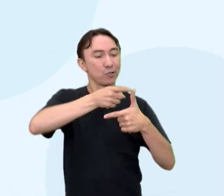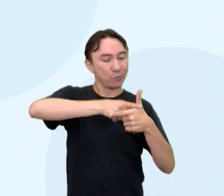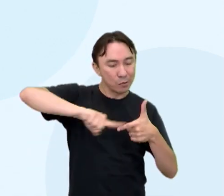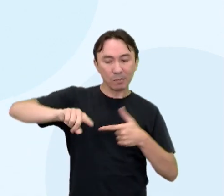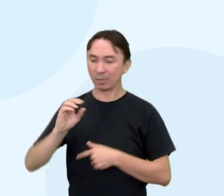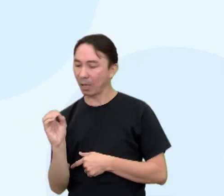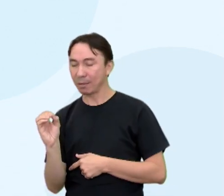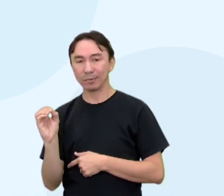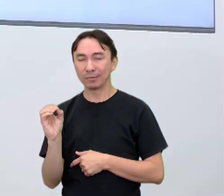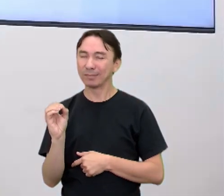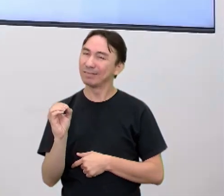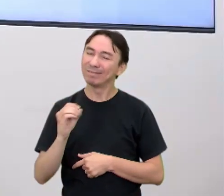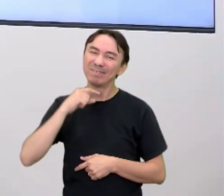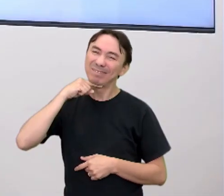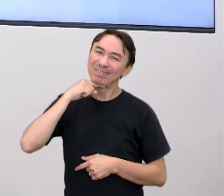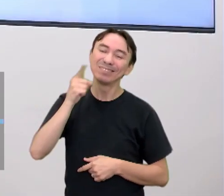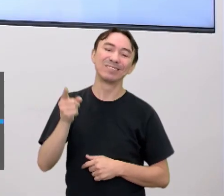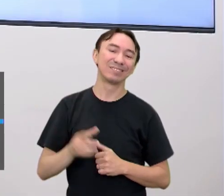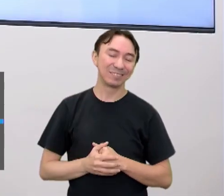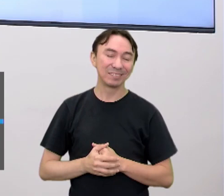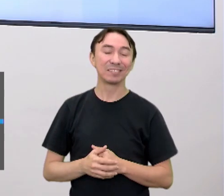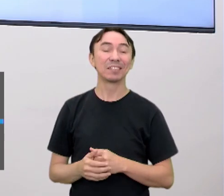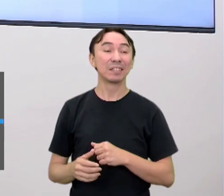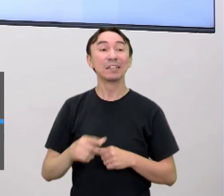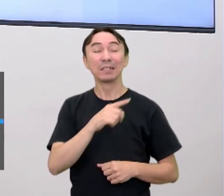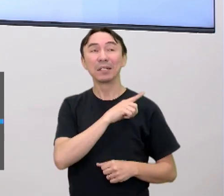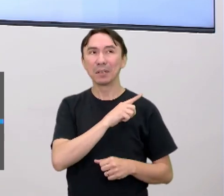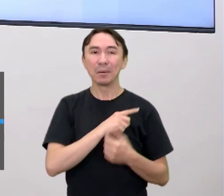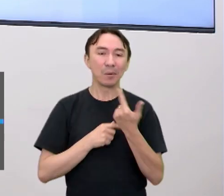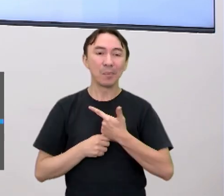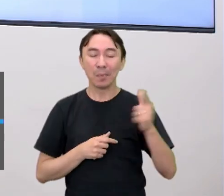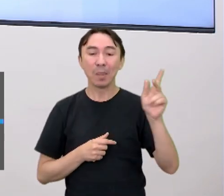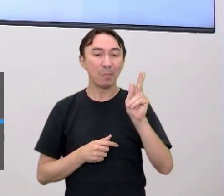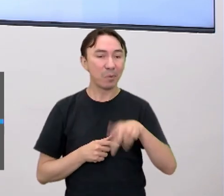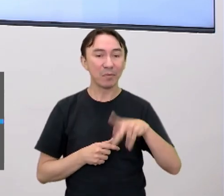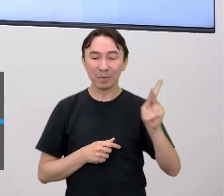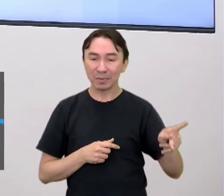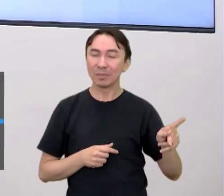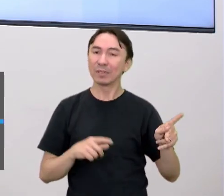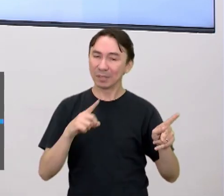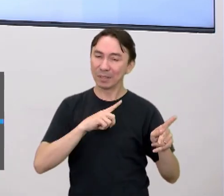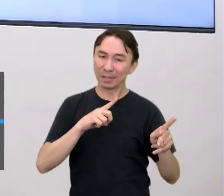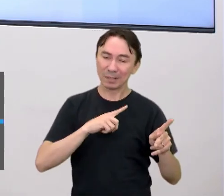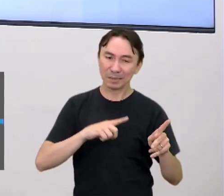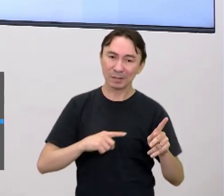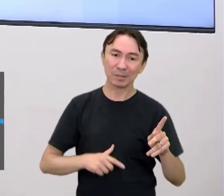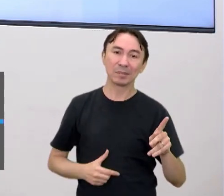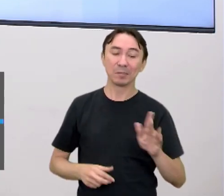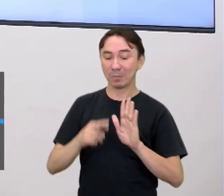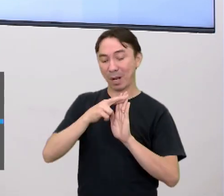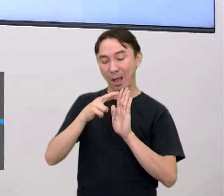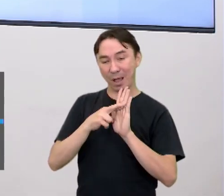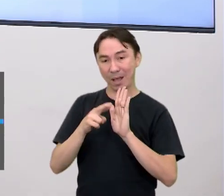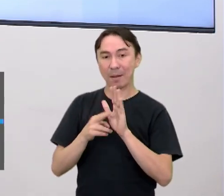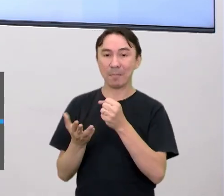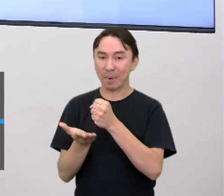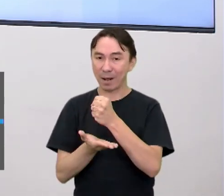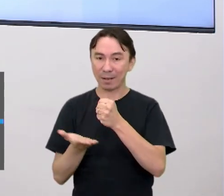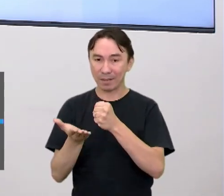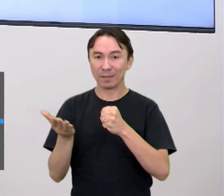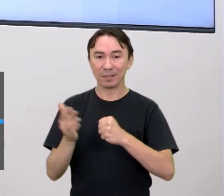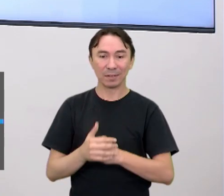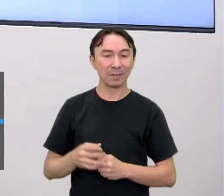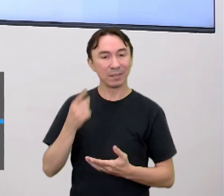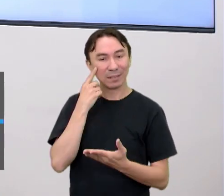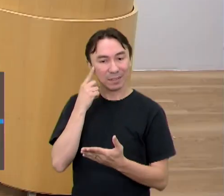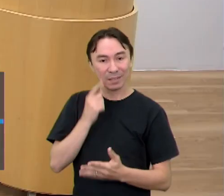Eu tinha um professor que ele tinha uma regra básica, falava que existia um mandamento na matemática, falava, jamais dividirás por zero.